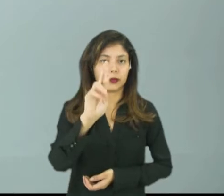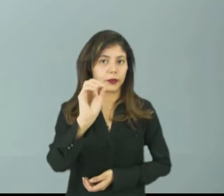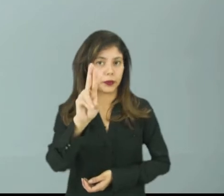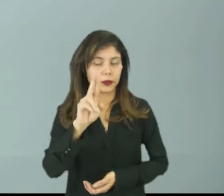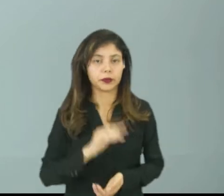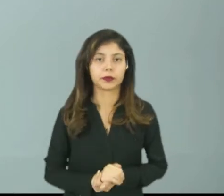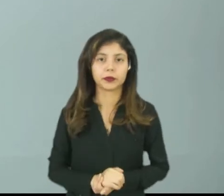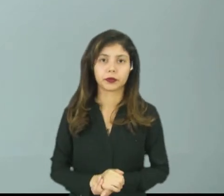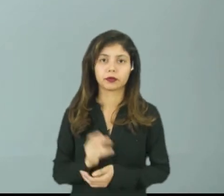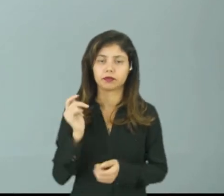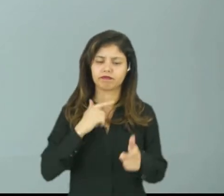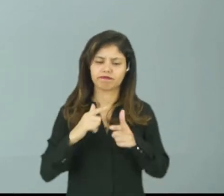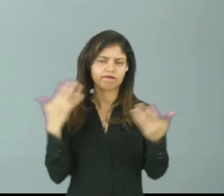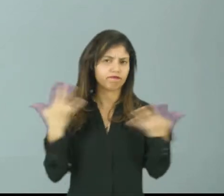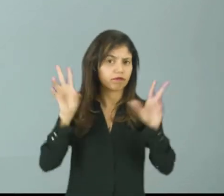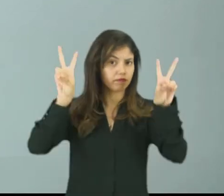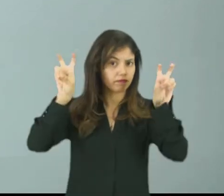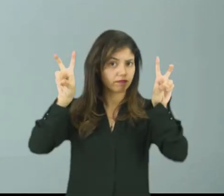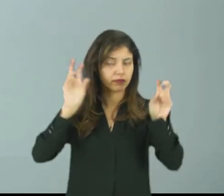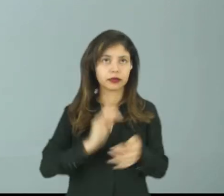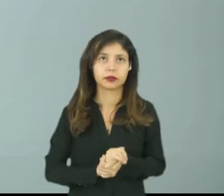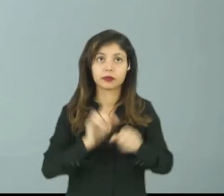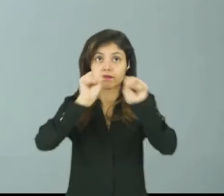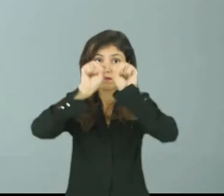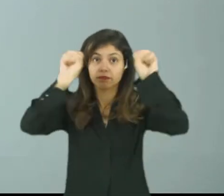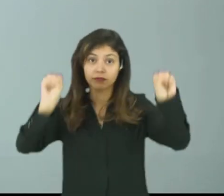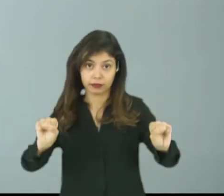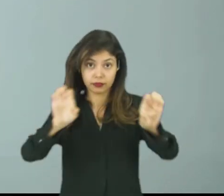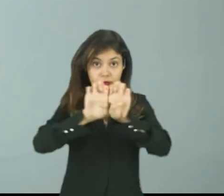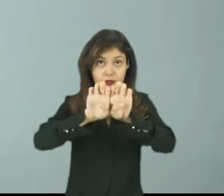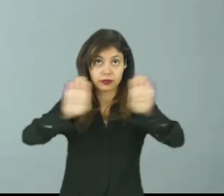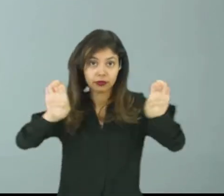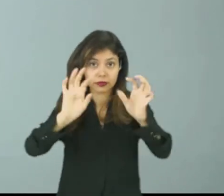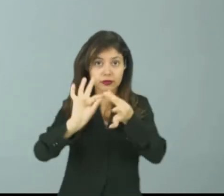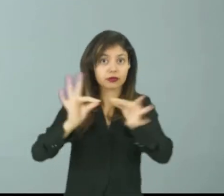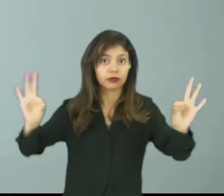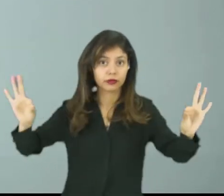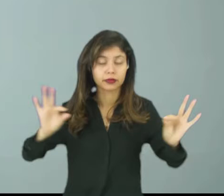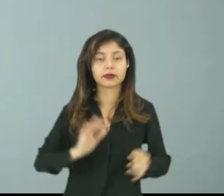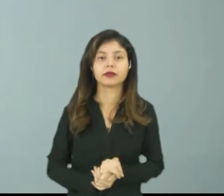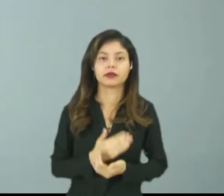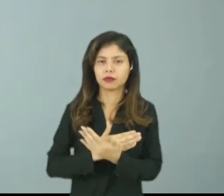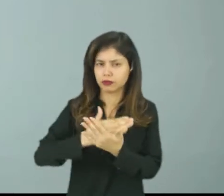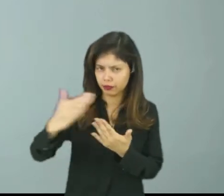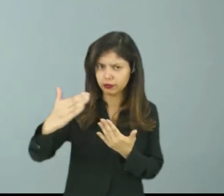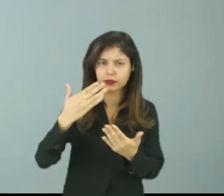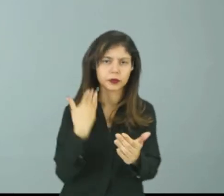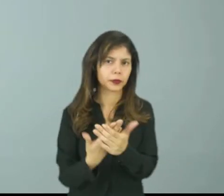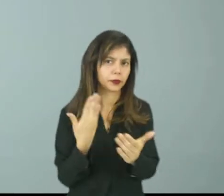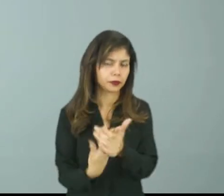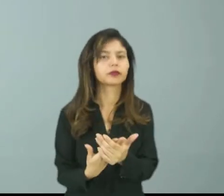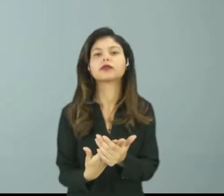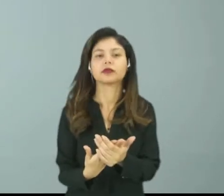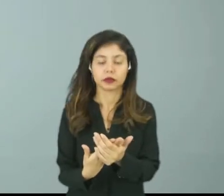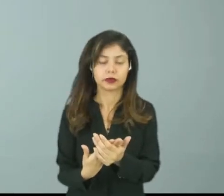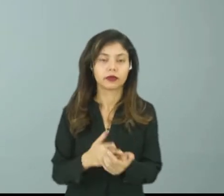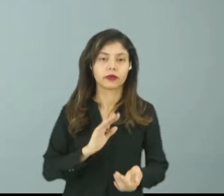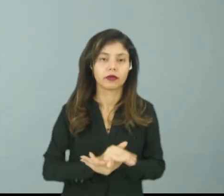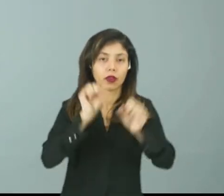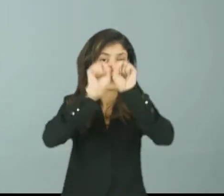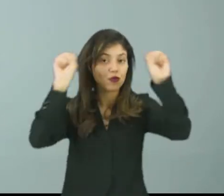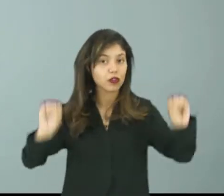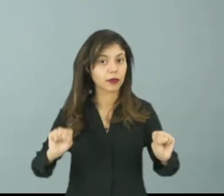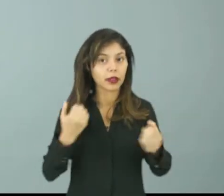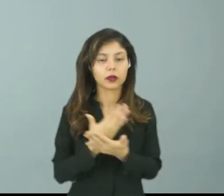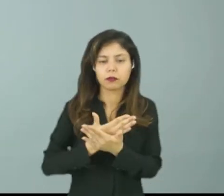e nós vamos trabalhar o tema de hoje, que é sistemas lineares. E aí, para nós iniciarmos o estudo sobre esse tema,